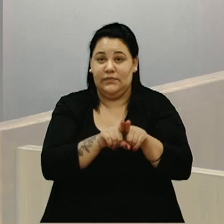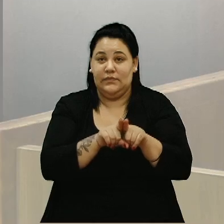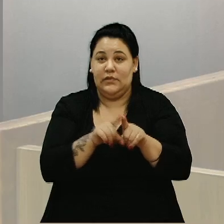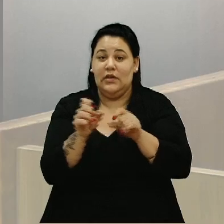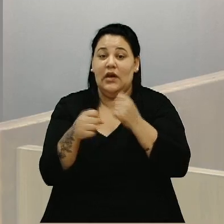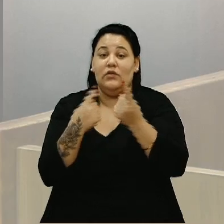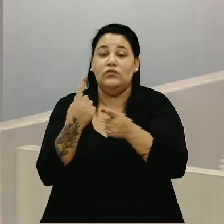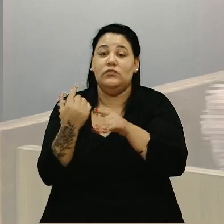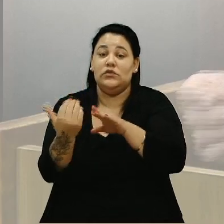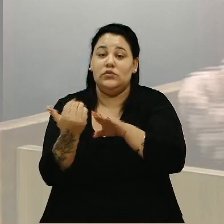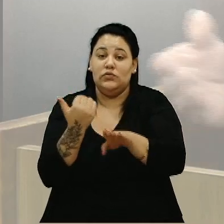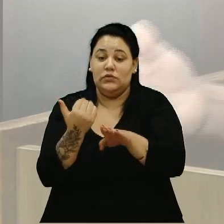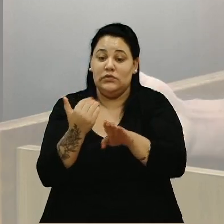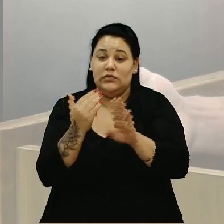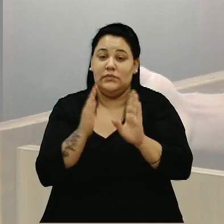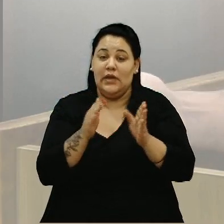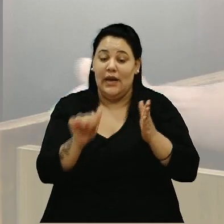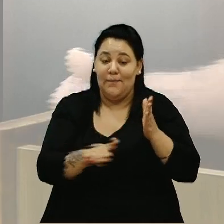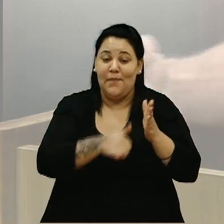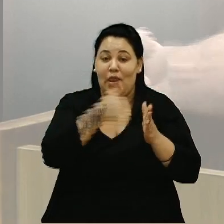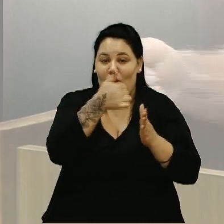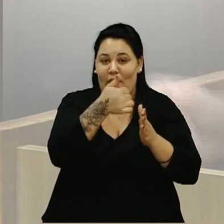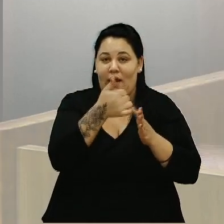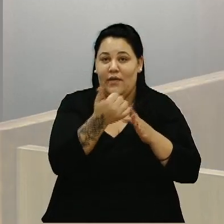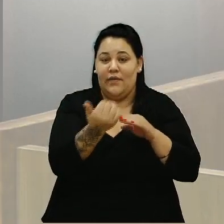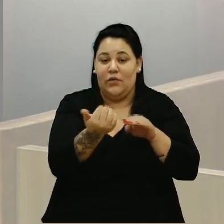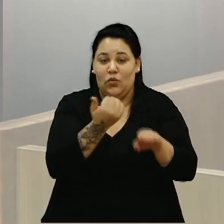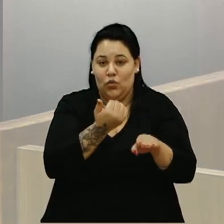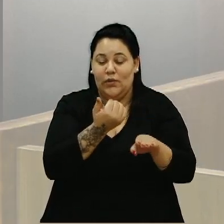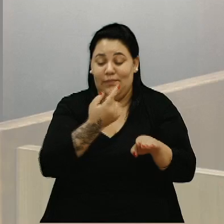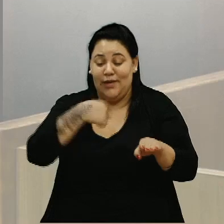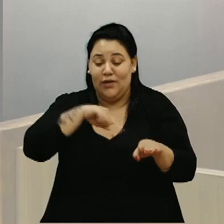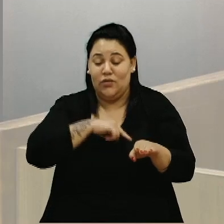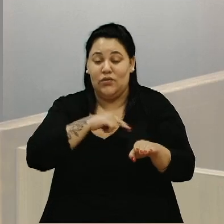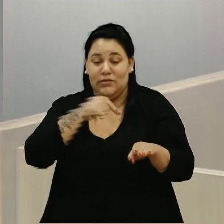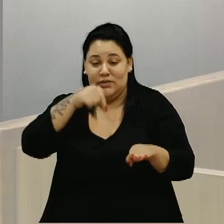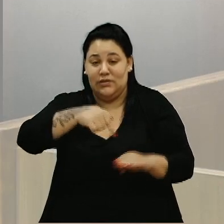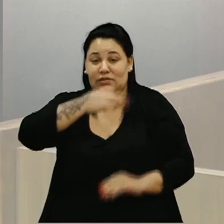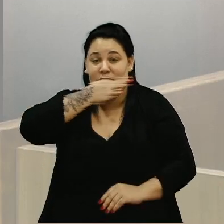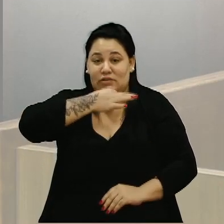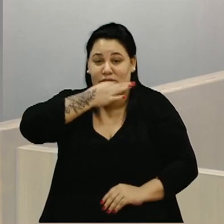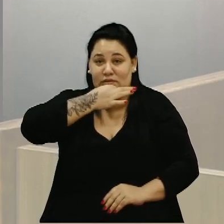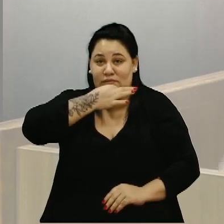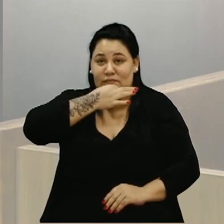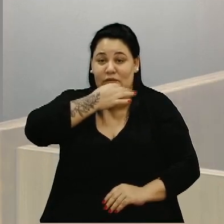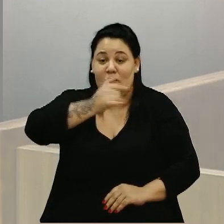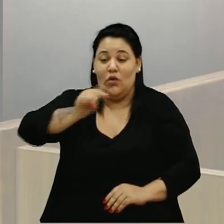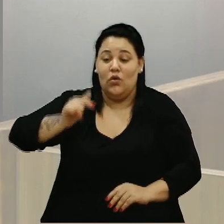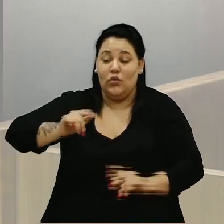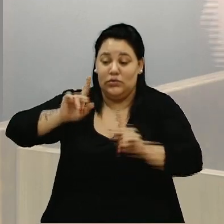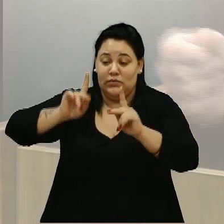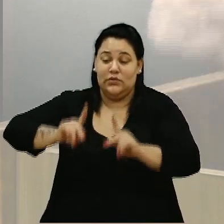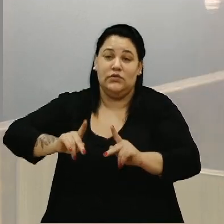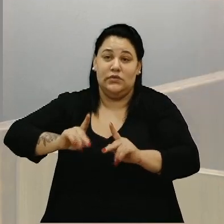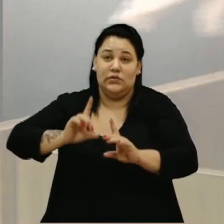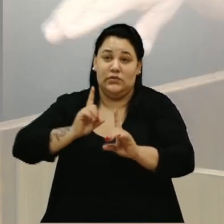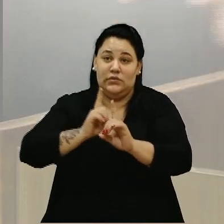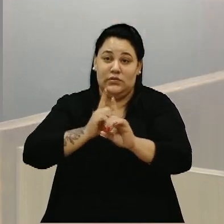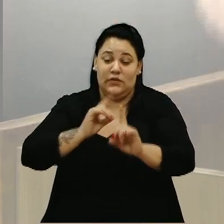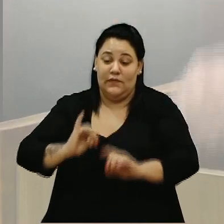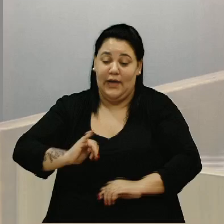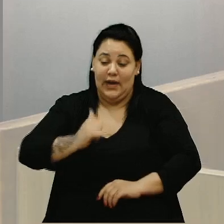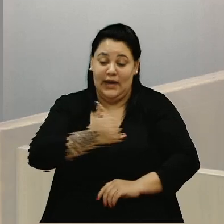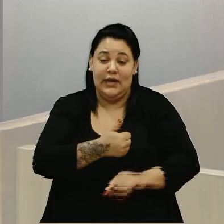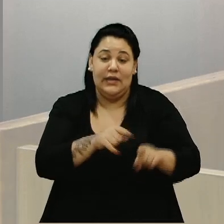para que fosse melhoradas essas vias para nós aqui de Caxias do Sul, outras pessoas que rumassem aí de Vacaria